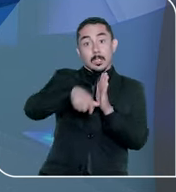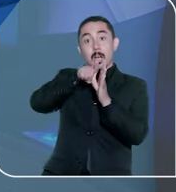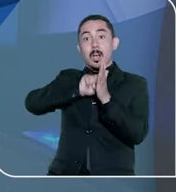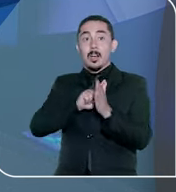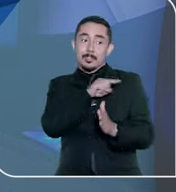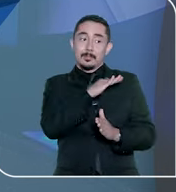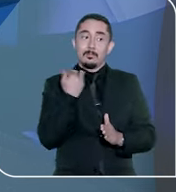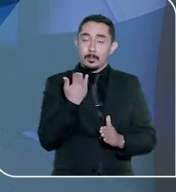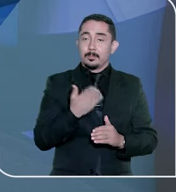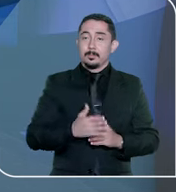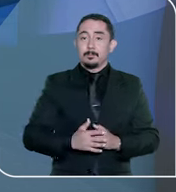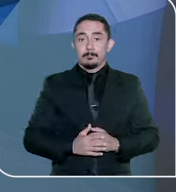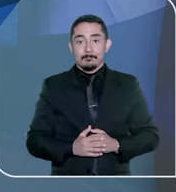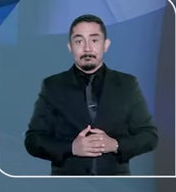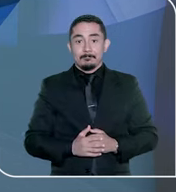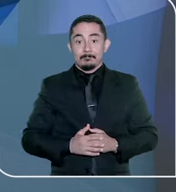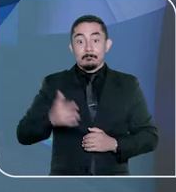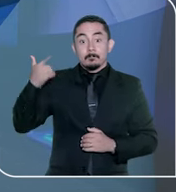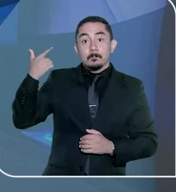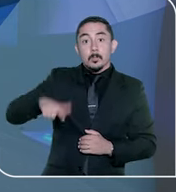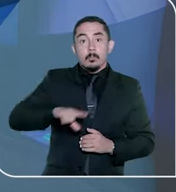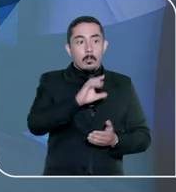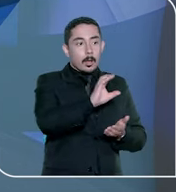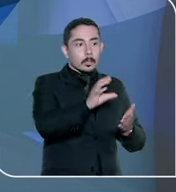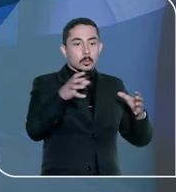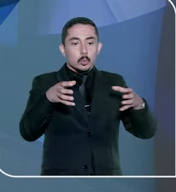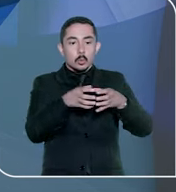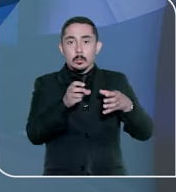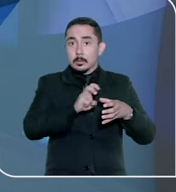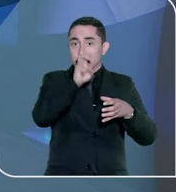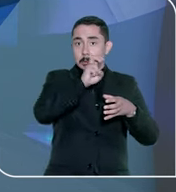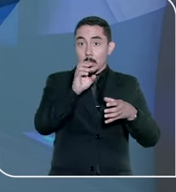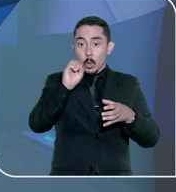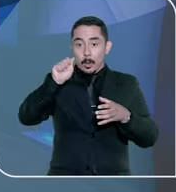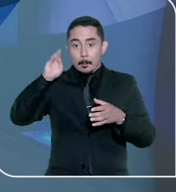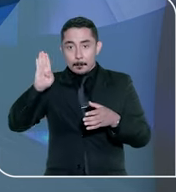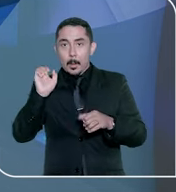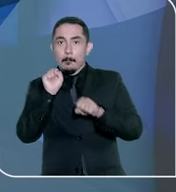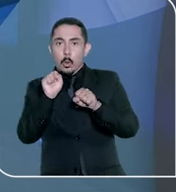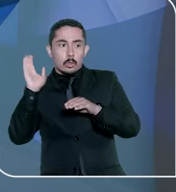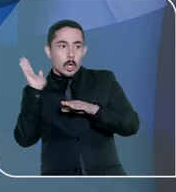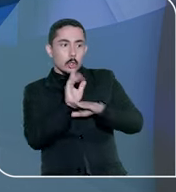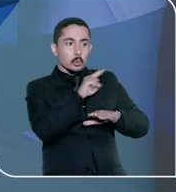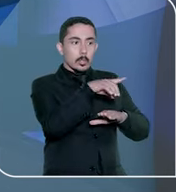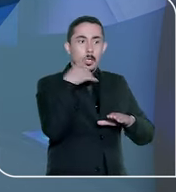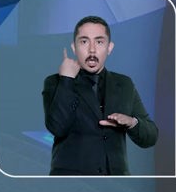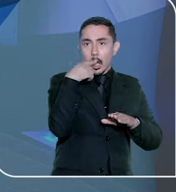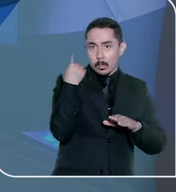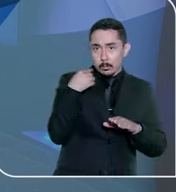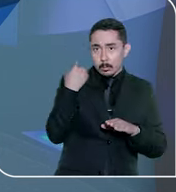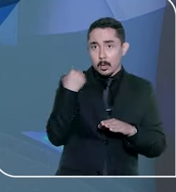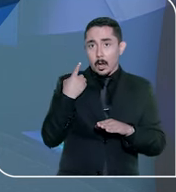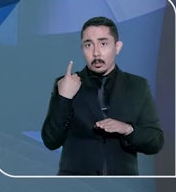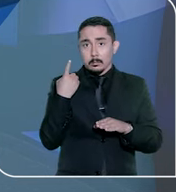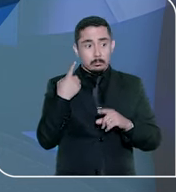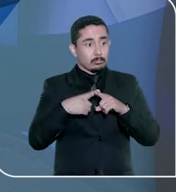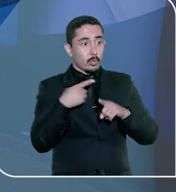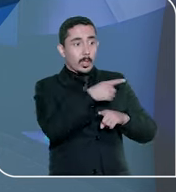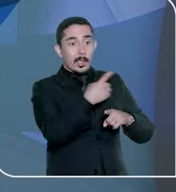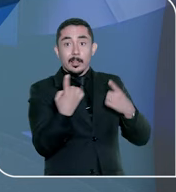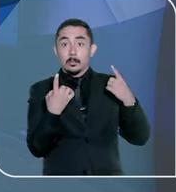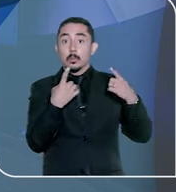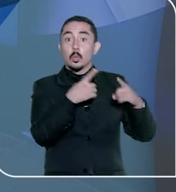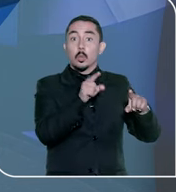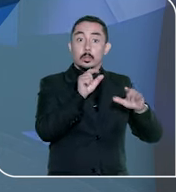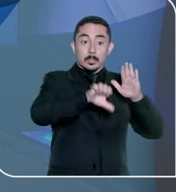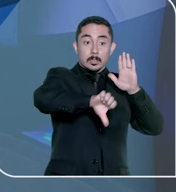do falecimento. E para a quinta turma, a OAB não pode ser assistente de defesa de advogado acusado por crimes